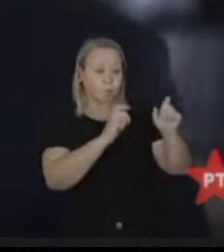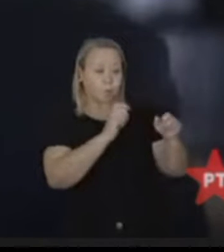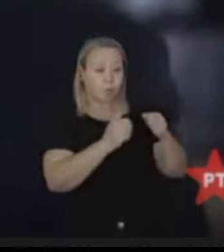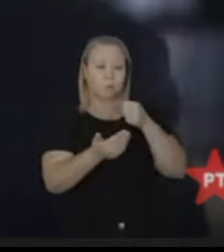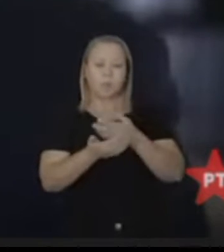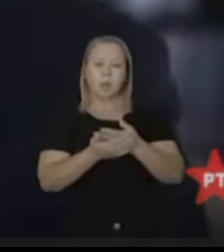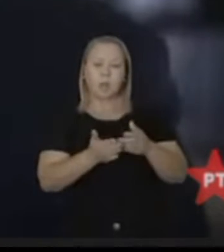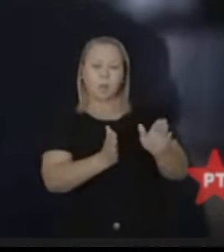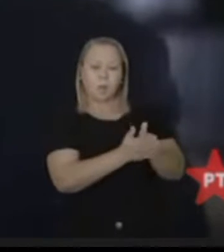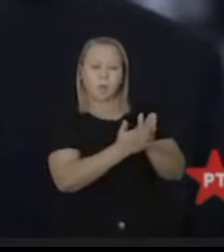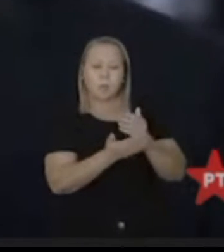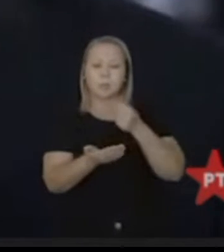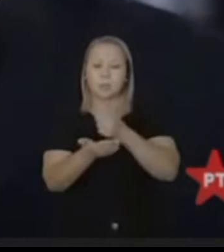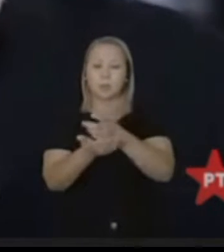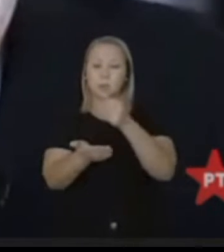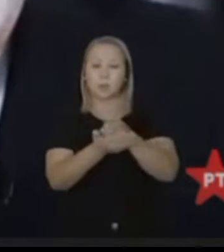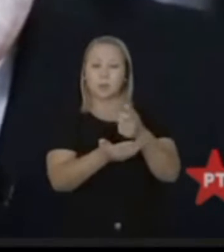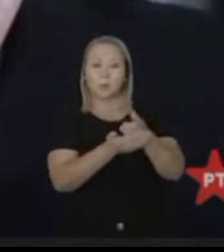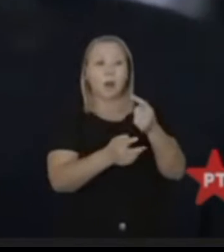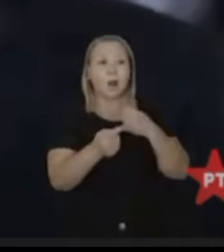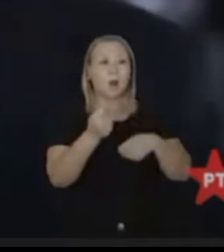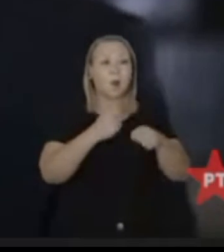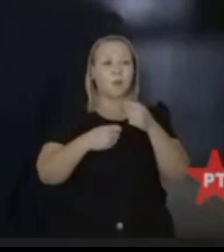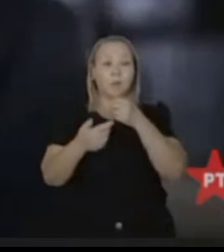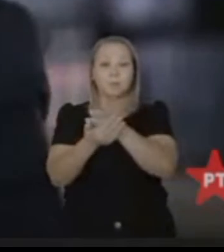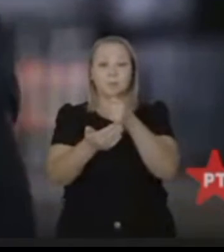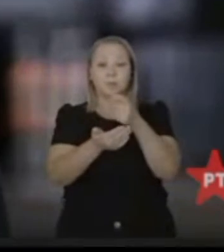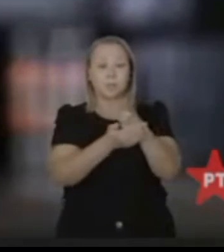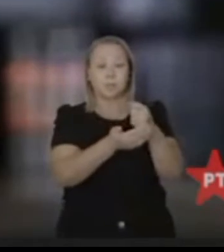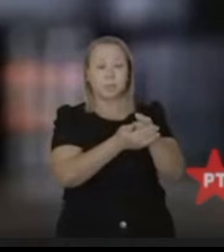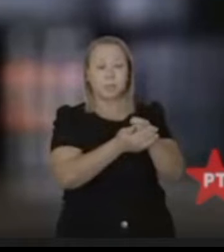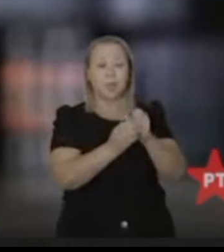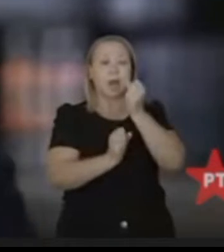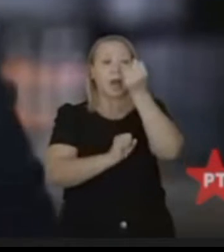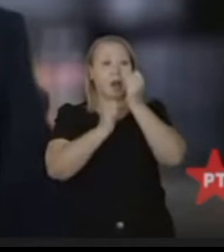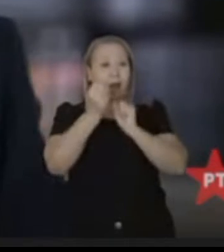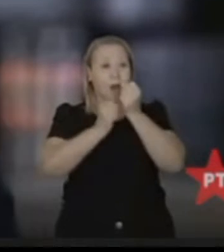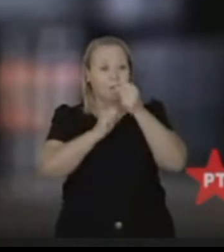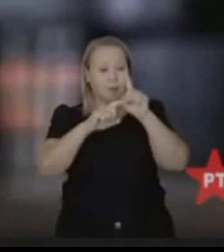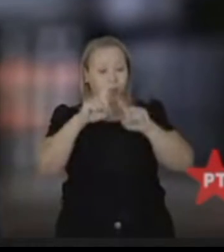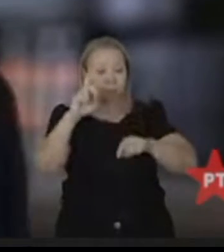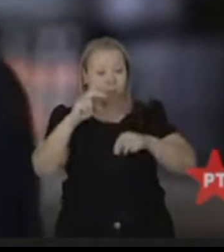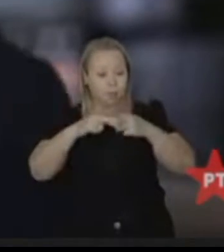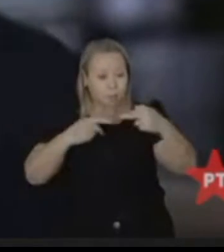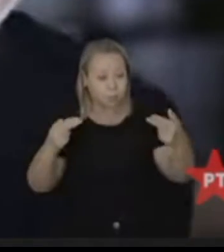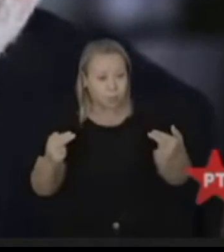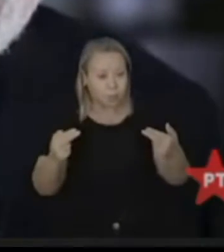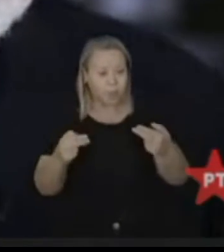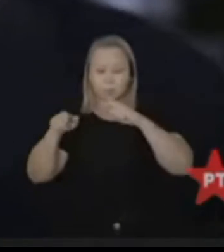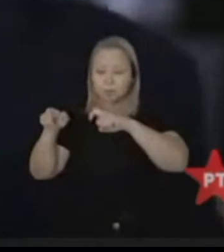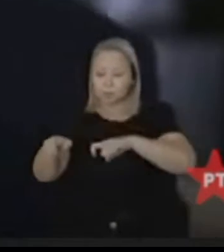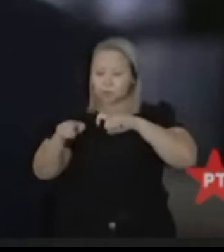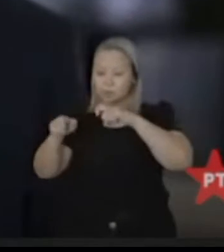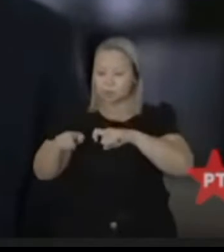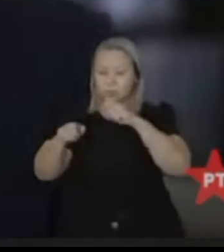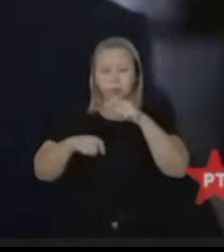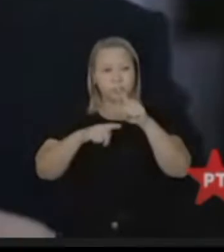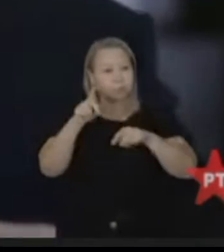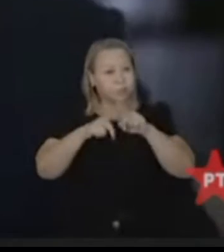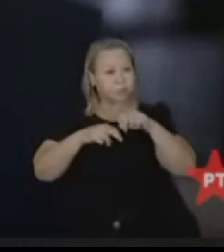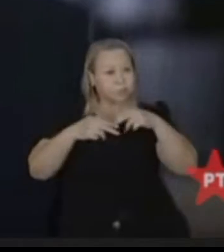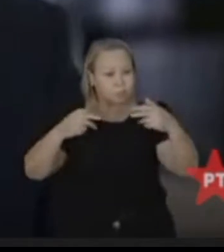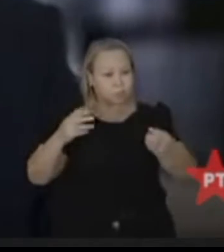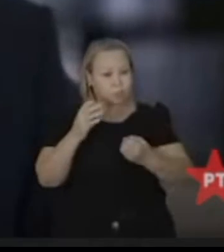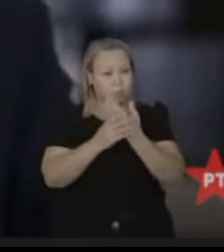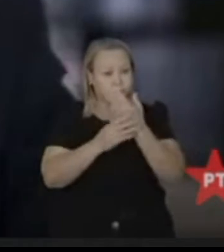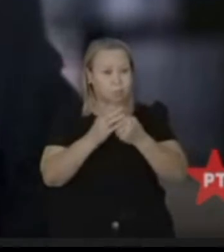comprar, o comércio começa a vender, a fábrica começa a produzir, o campo começa a produzir e